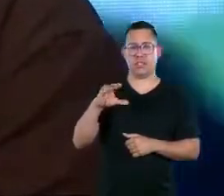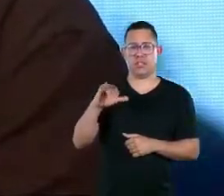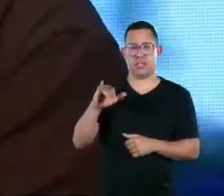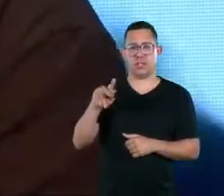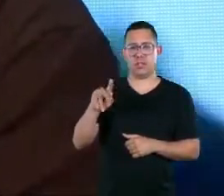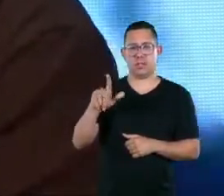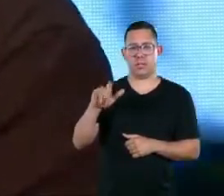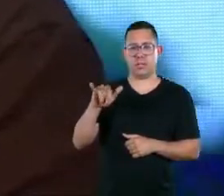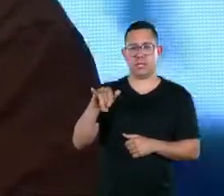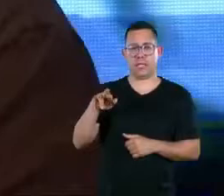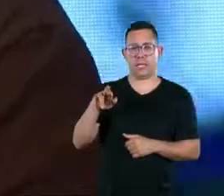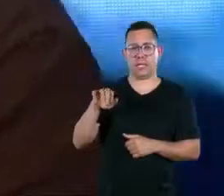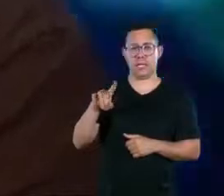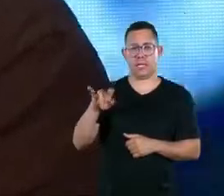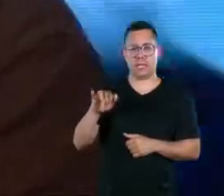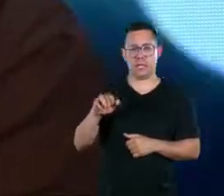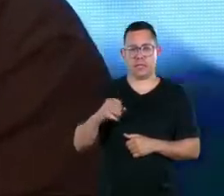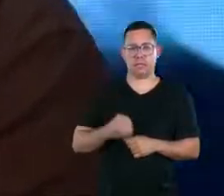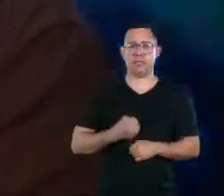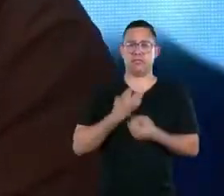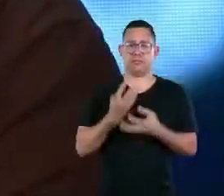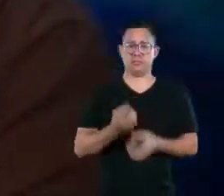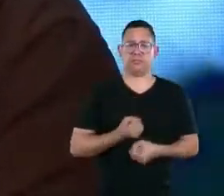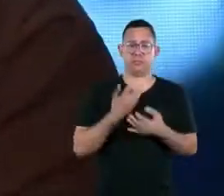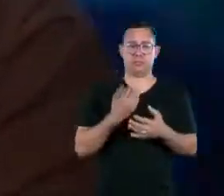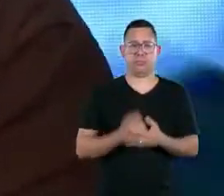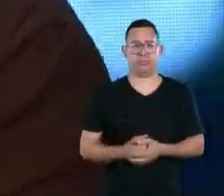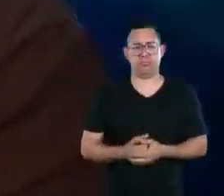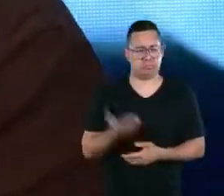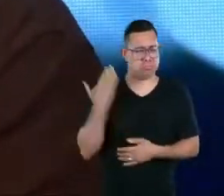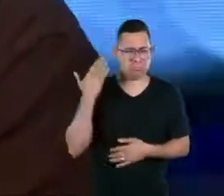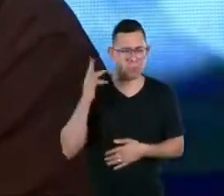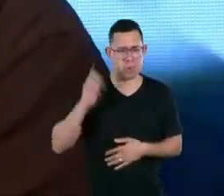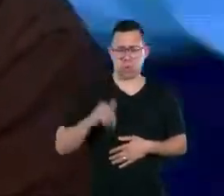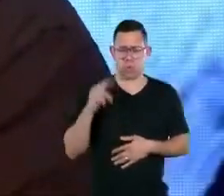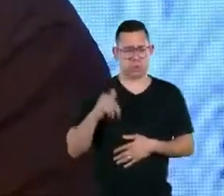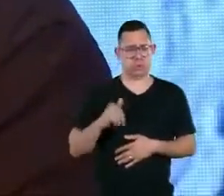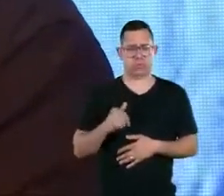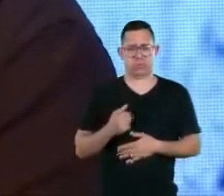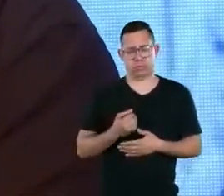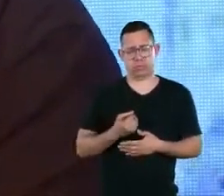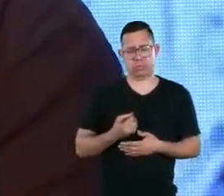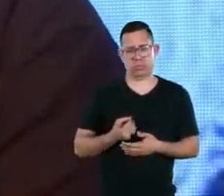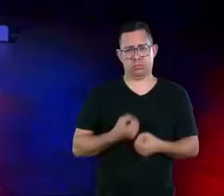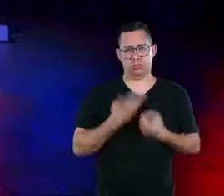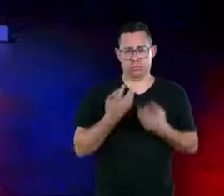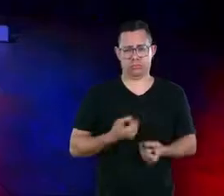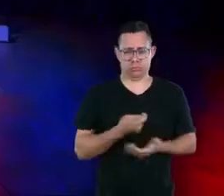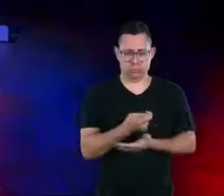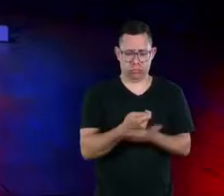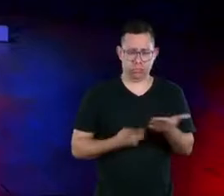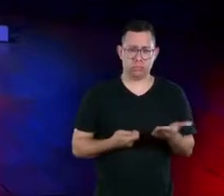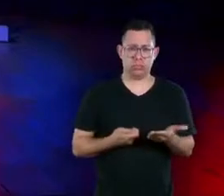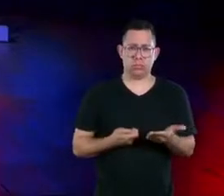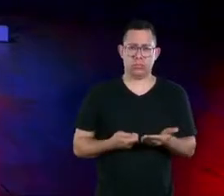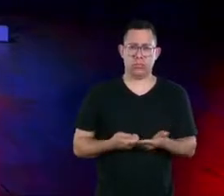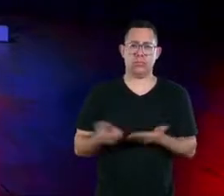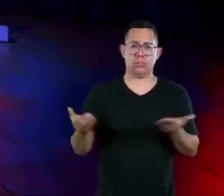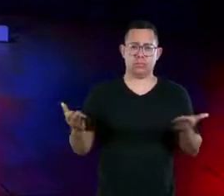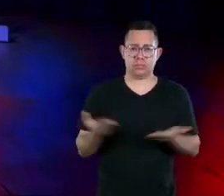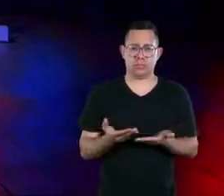essa palestra foi fundante da minha poesia. Eu ainda não era um poeta, não escrevia poesia. E nós